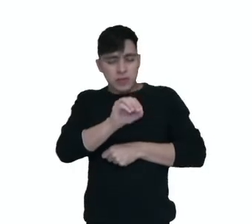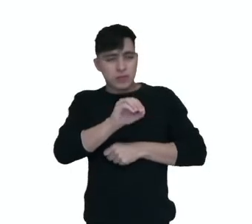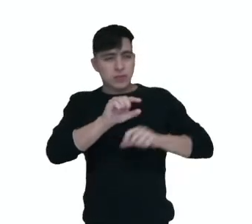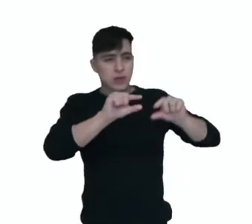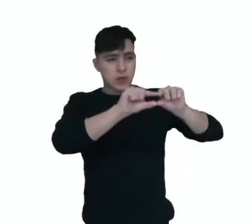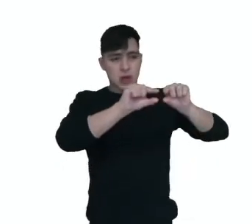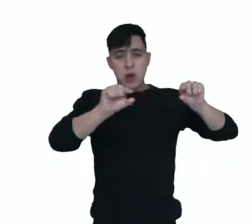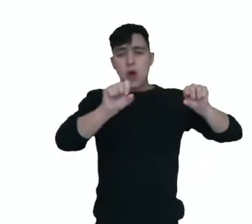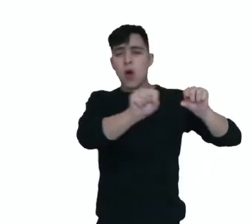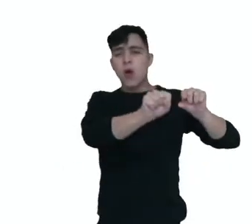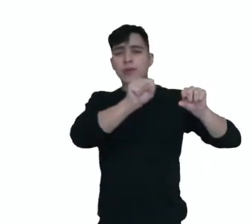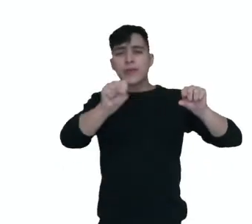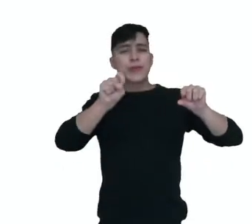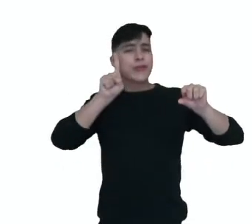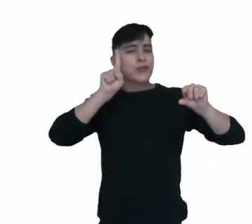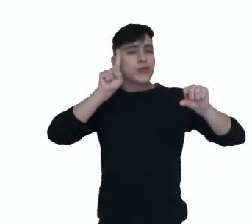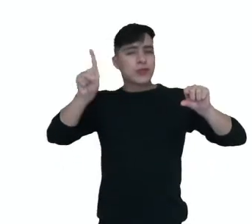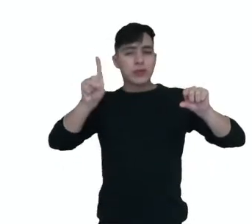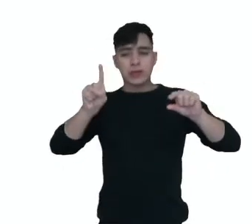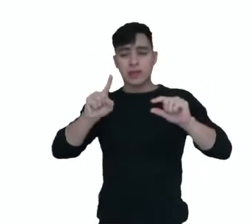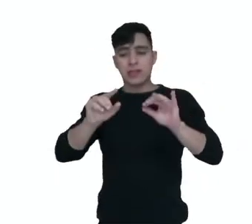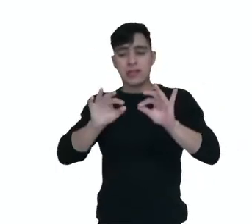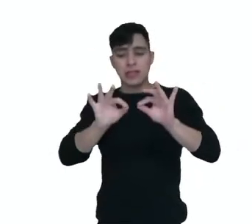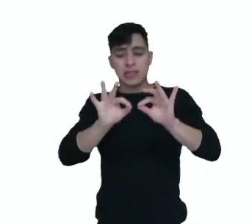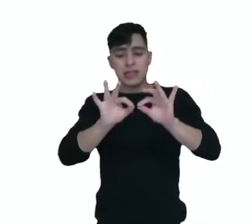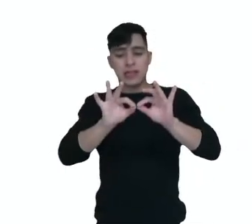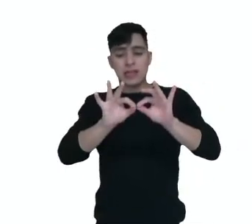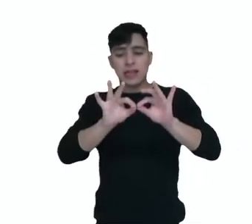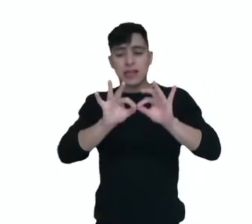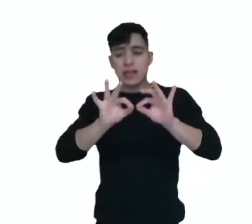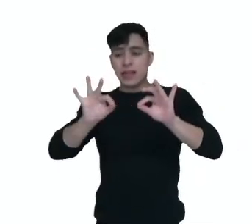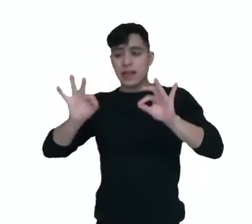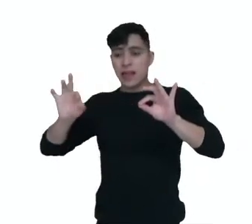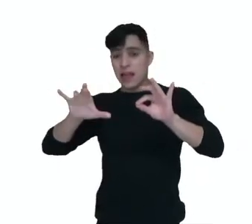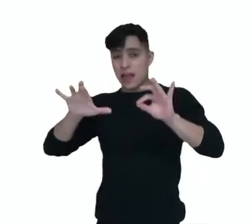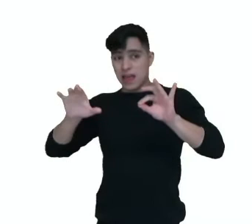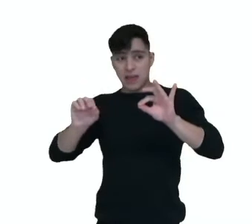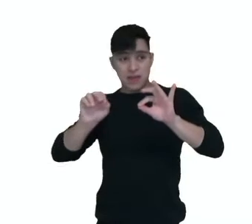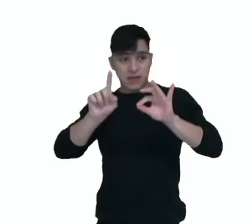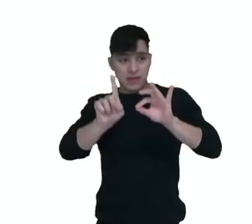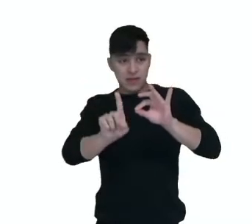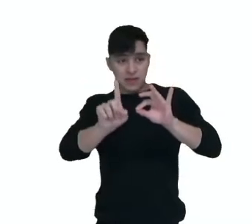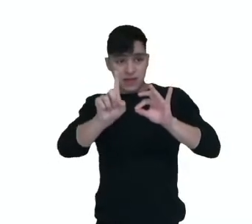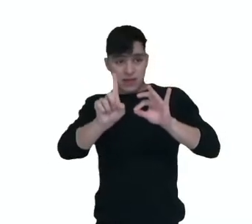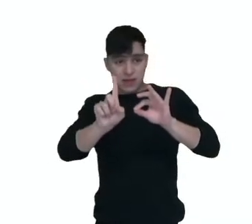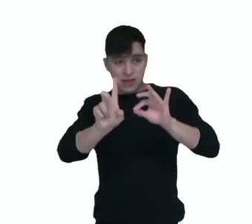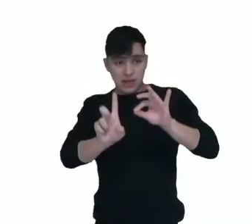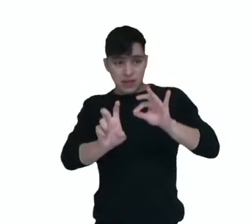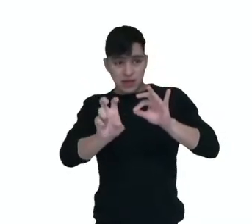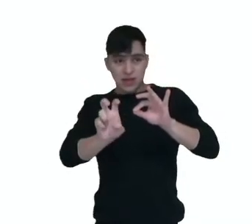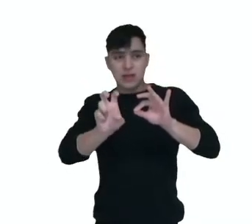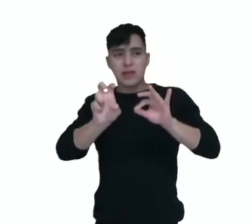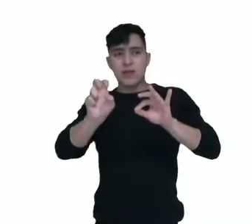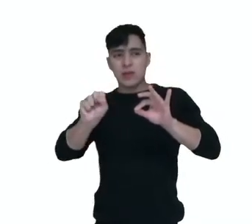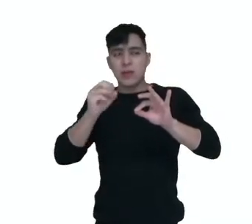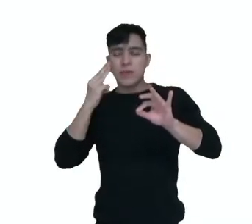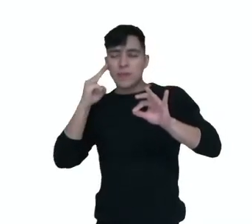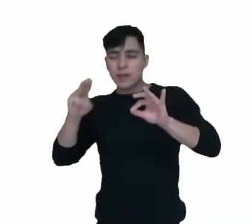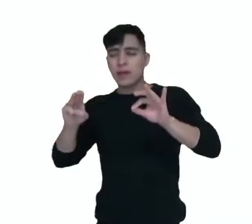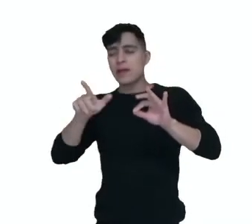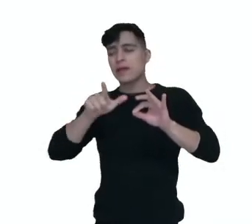88 dias e o raio de 58 milhões de quilômetros. Se você fizer o cálculo da constante, vai ter um valor de